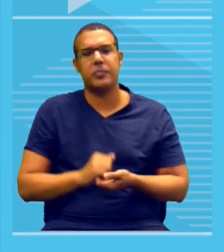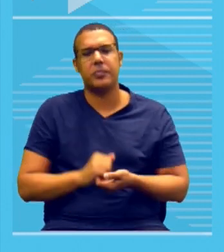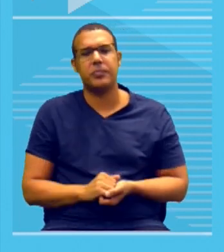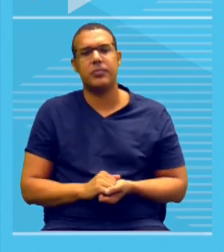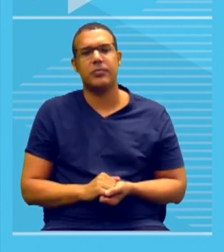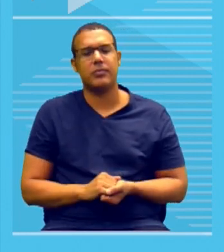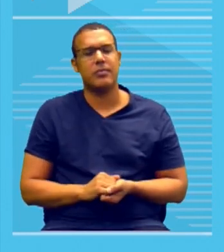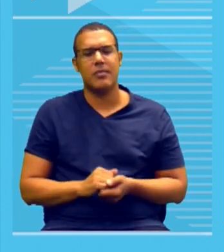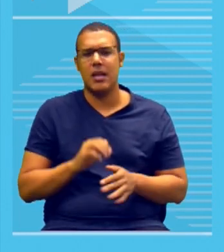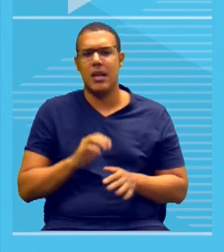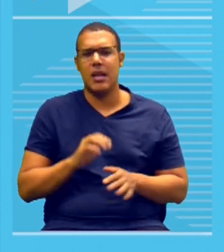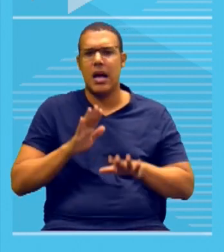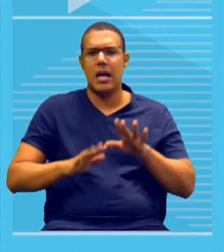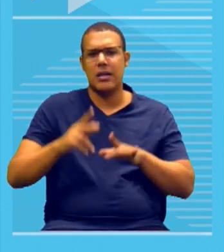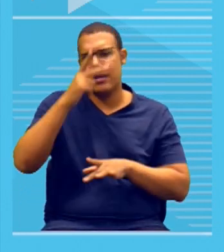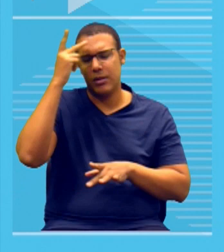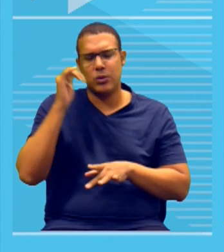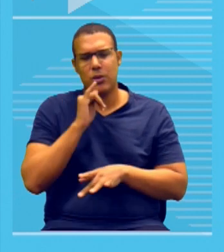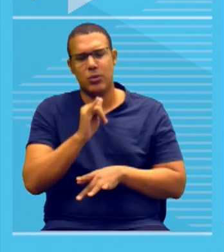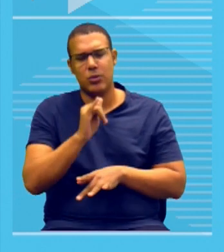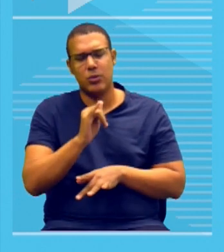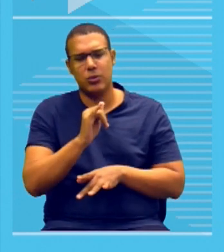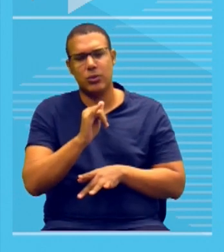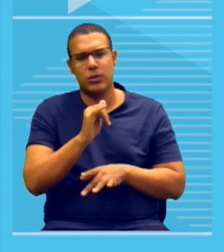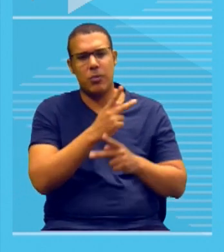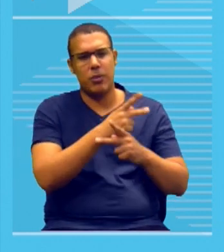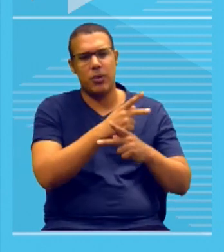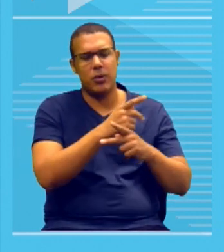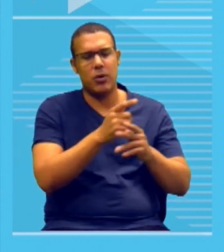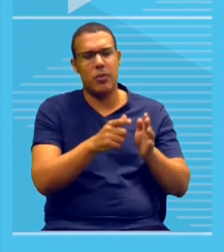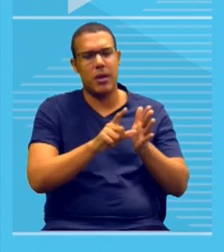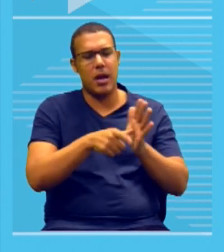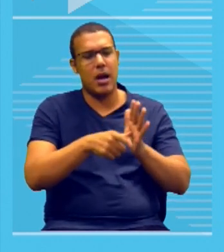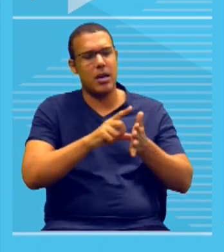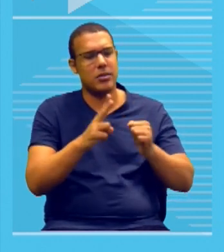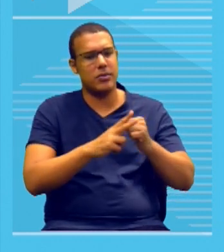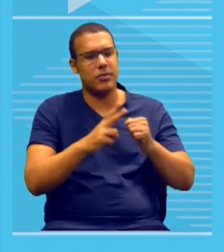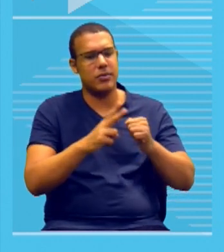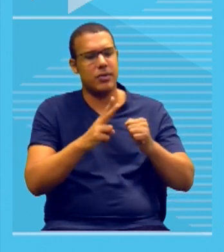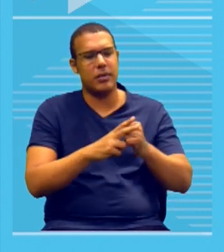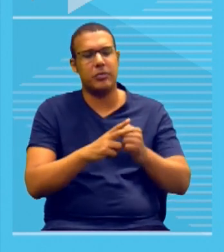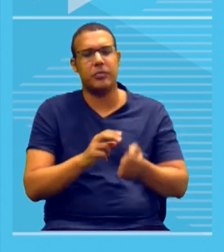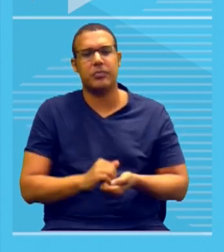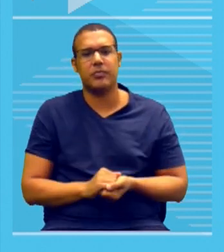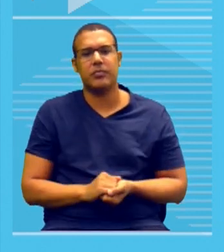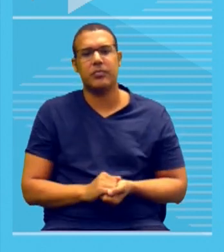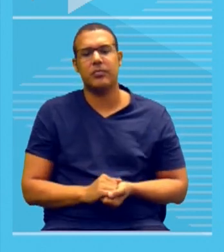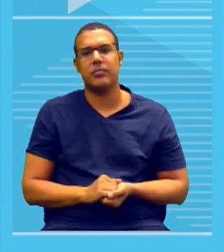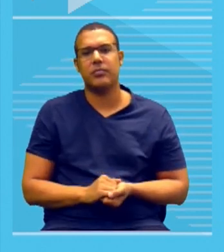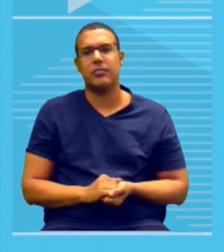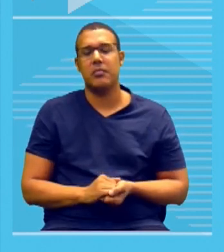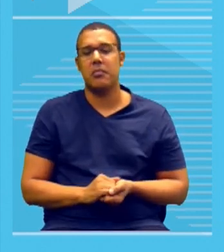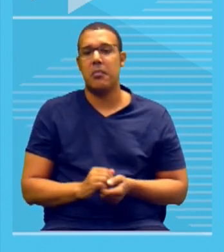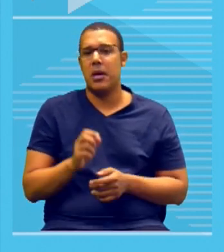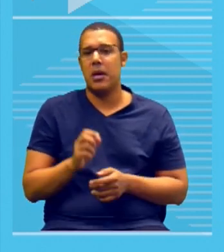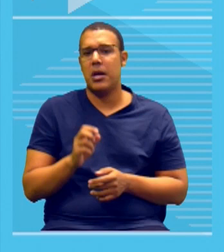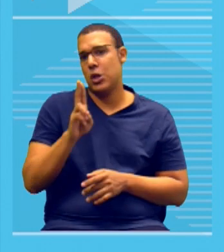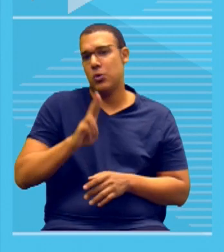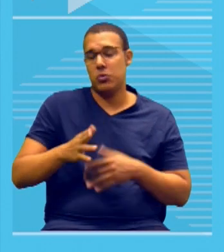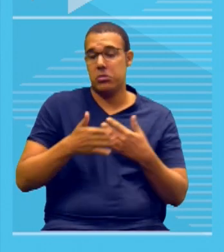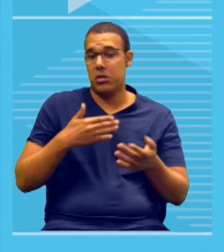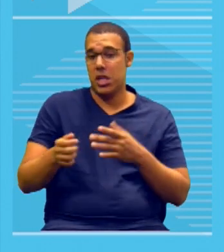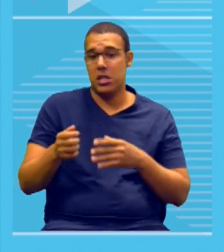do nada utiliza o pronome antes do verbo tá mas você não vai usar de qualquer forma não